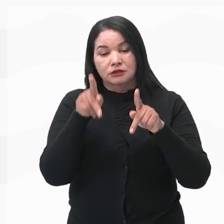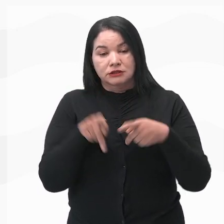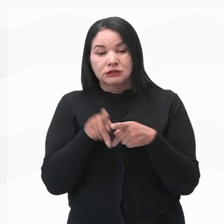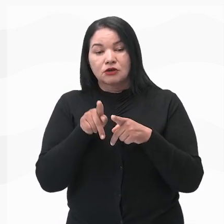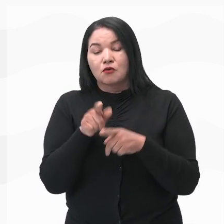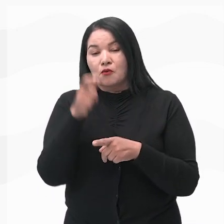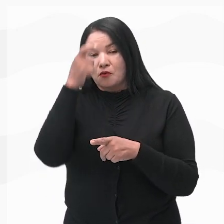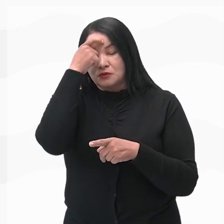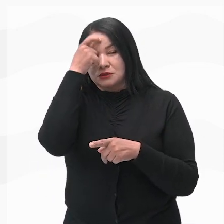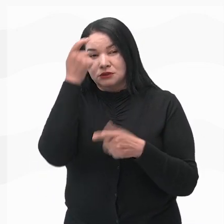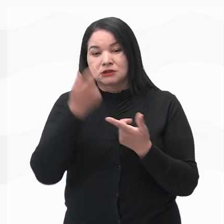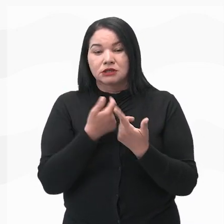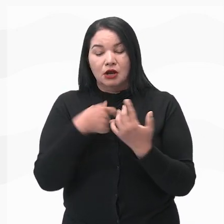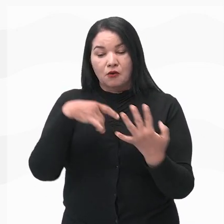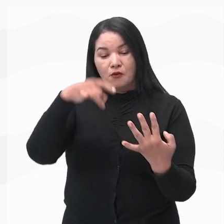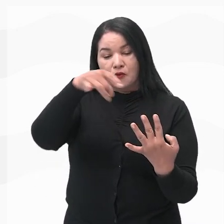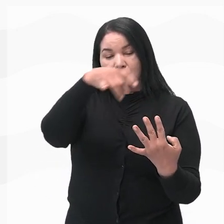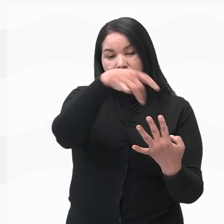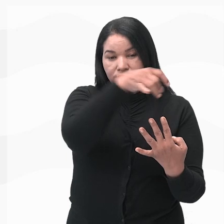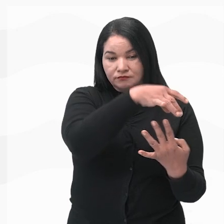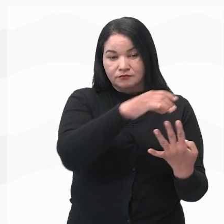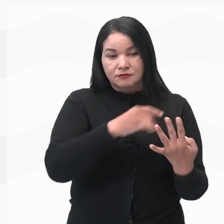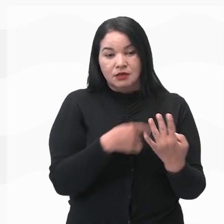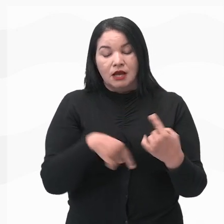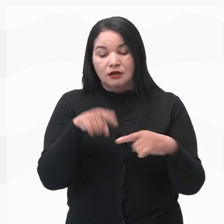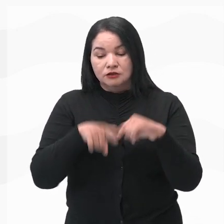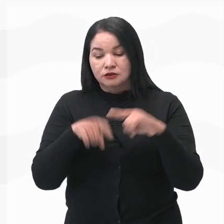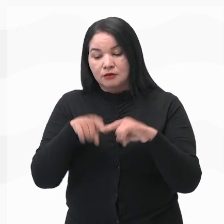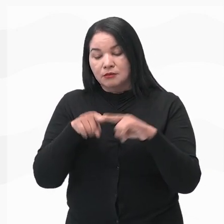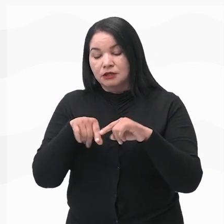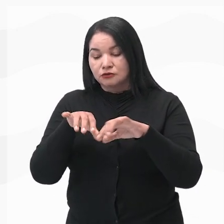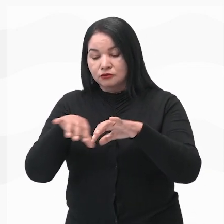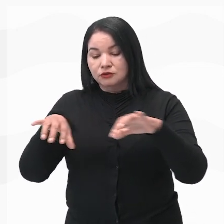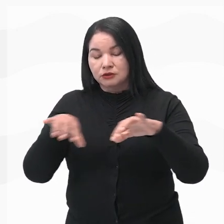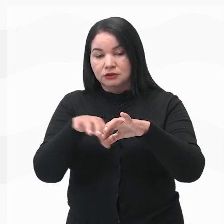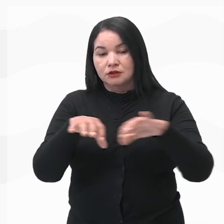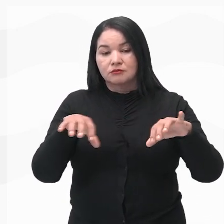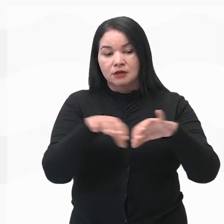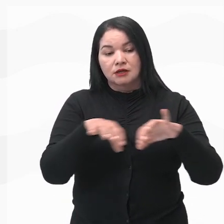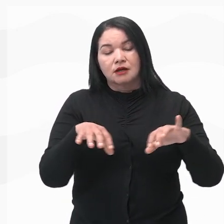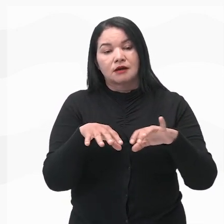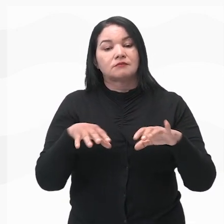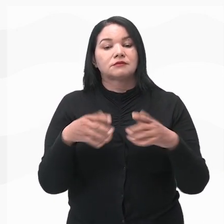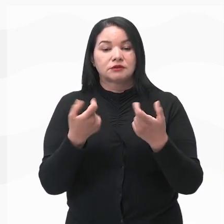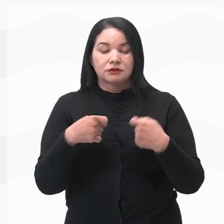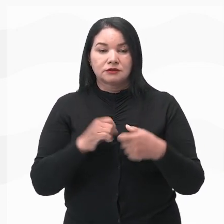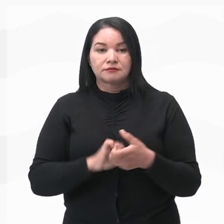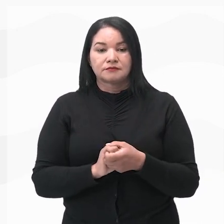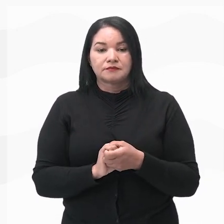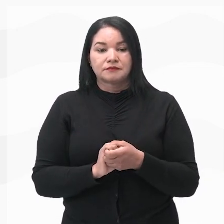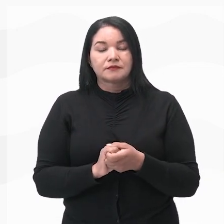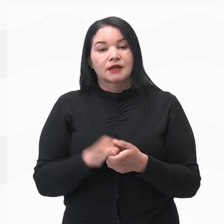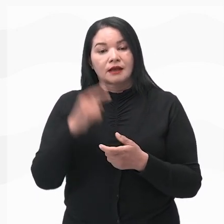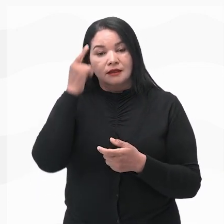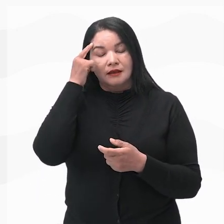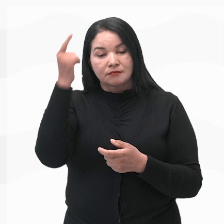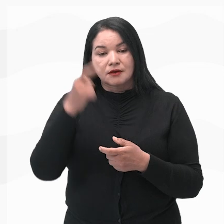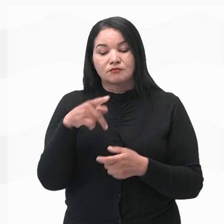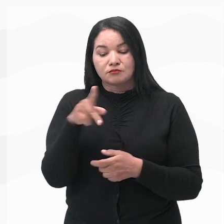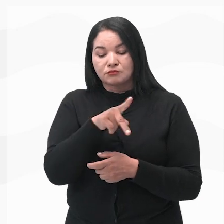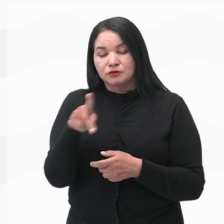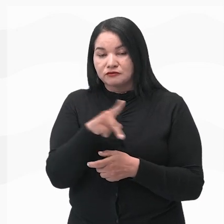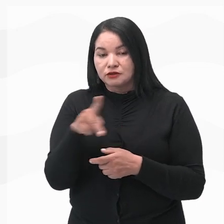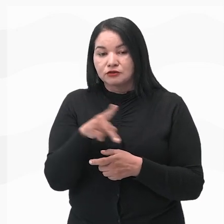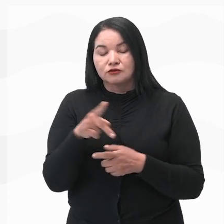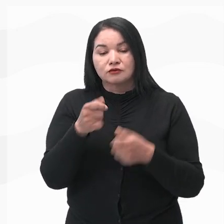seletiva e a correta separação dos materiais, né? Como vimos, né, na fala da professora